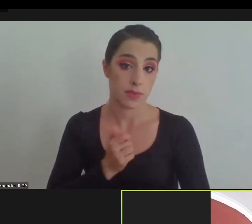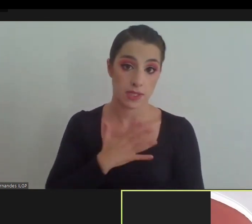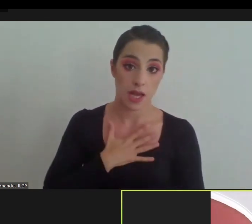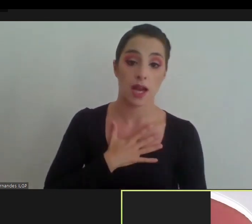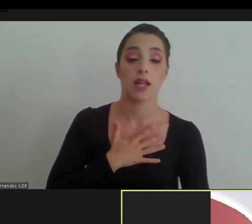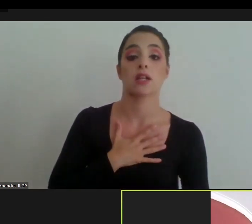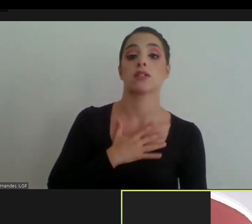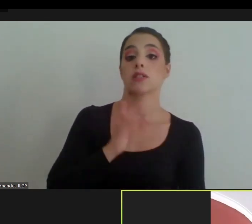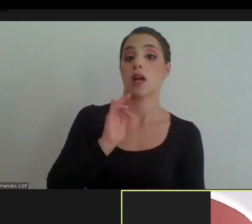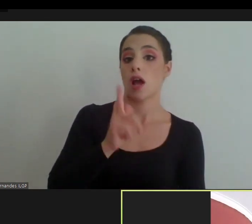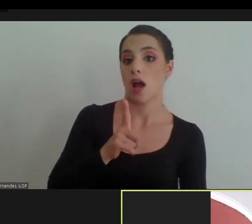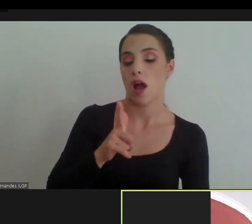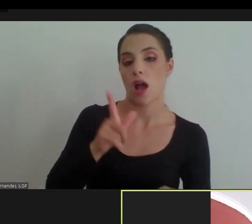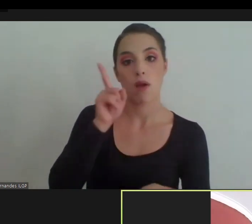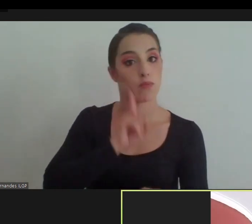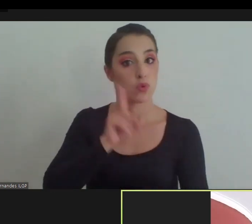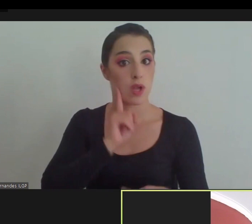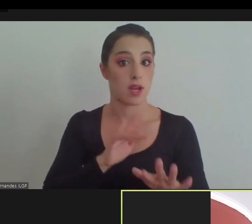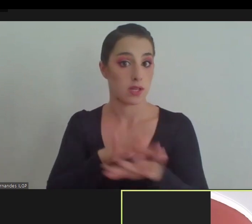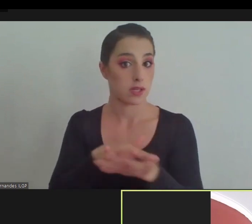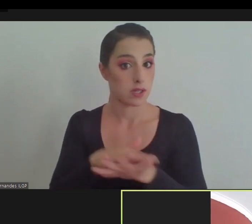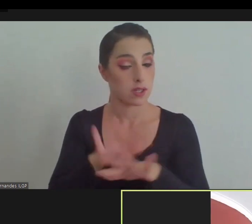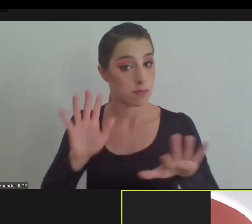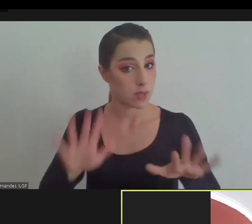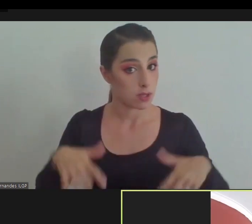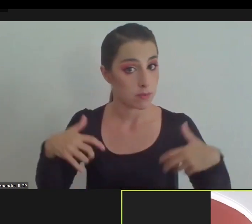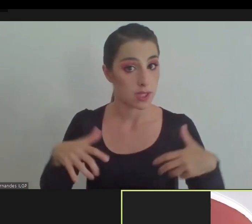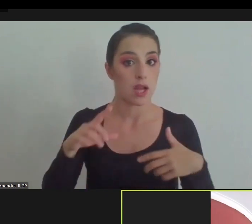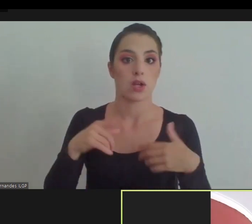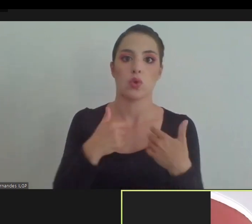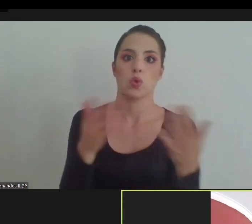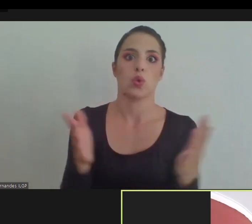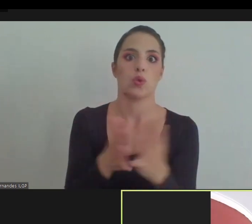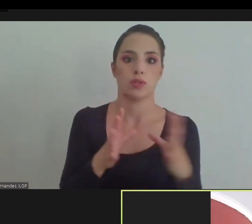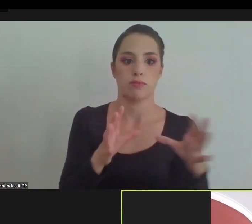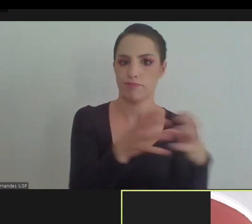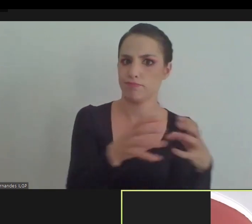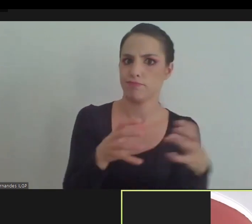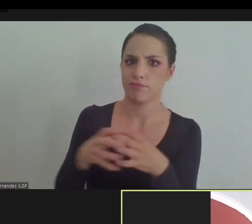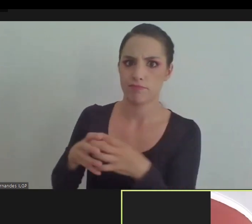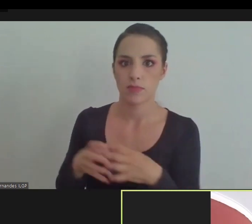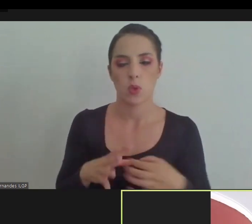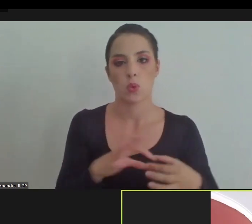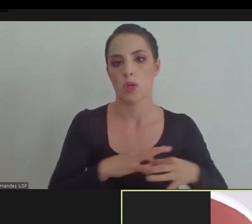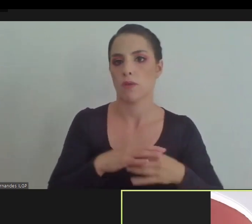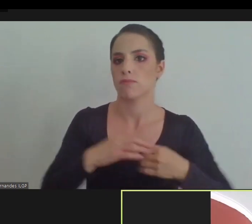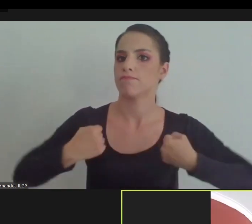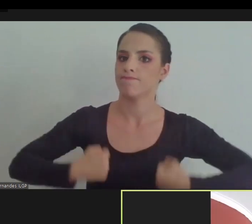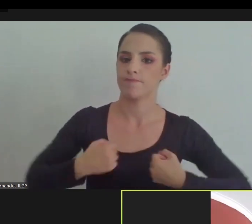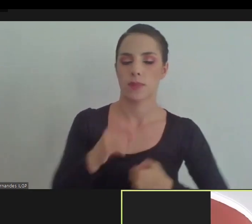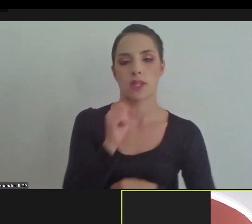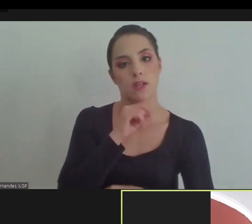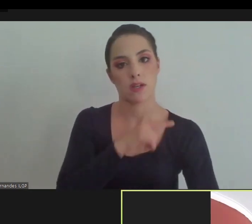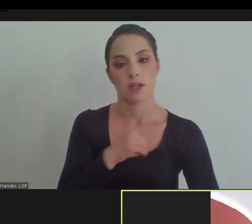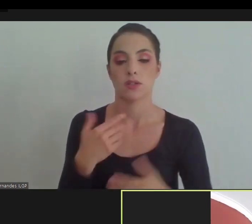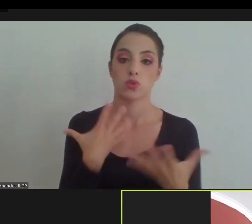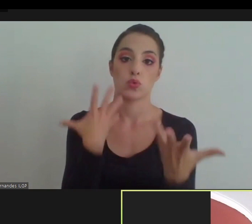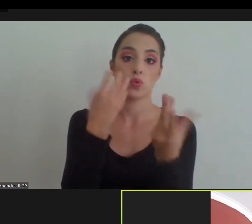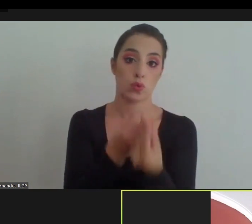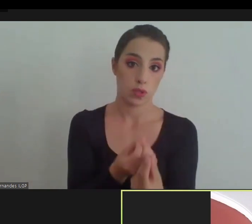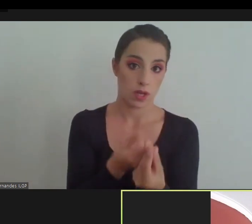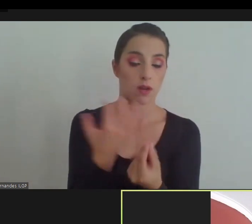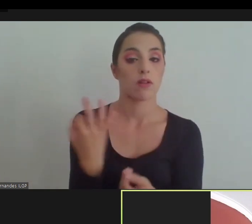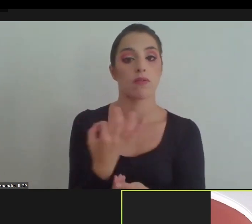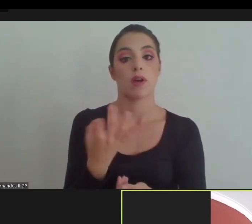de Mulheres Parlamentares, que de facto se juntaram, como a união faz a força, se juntaram juntamente